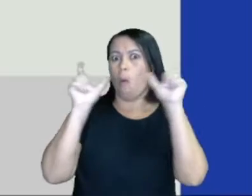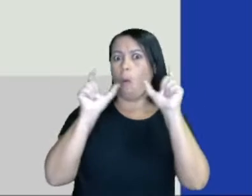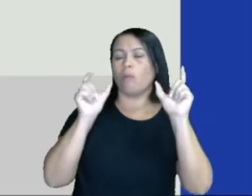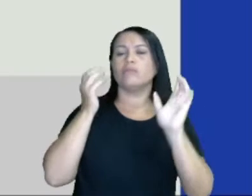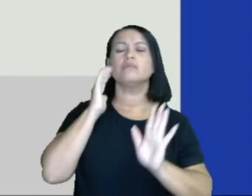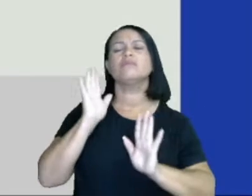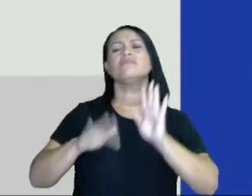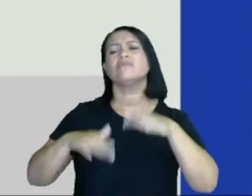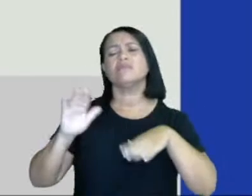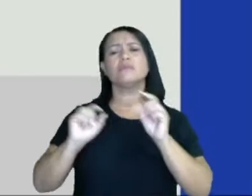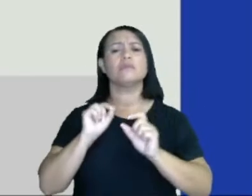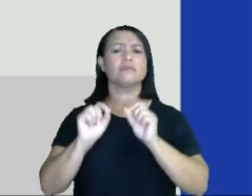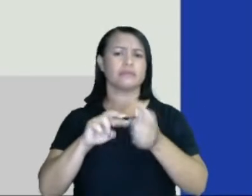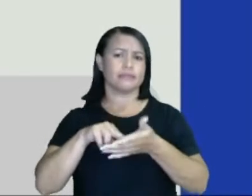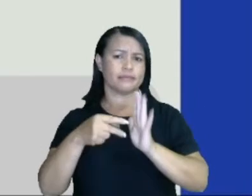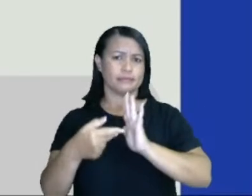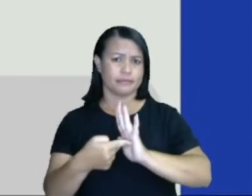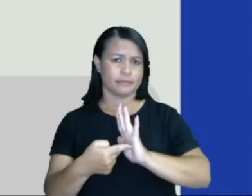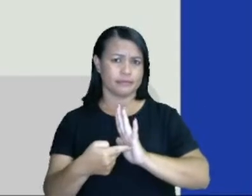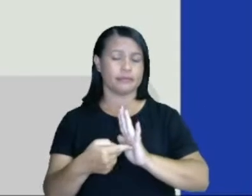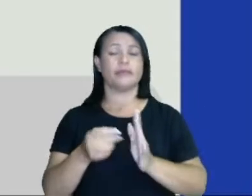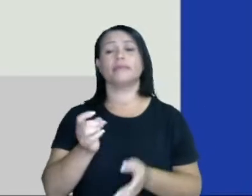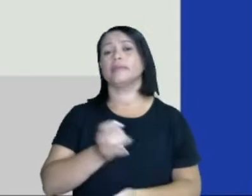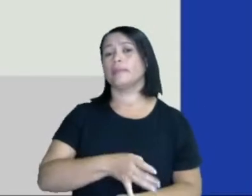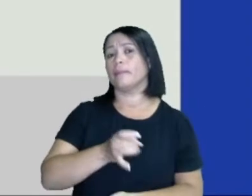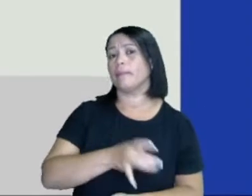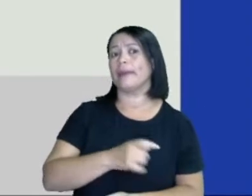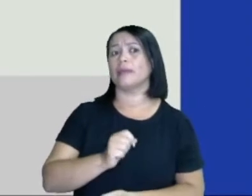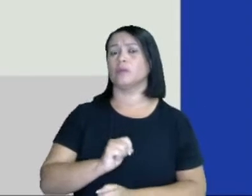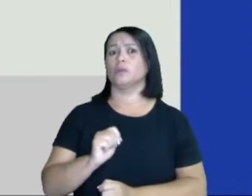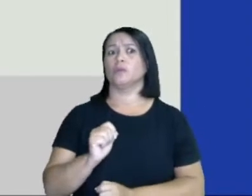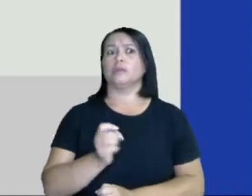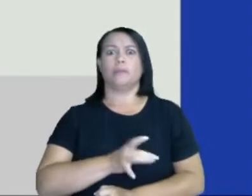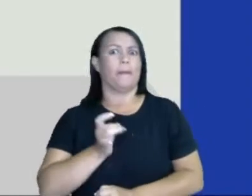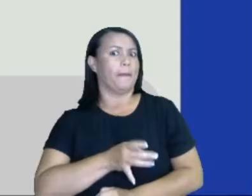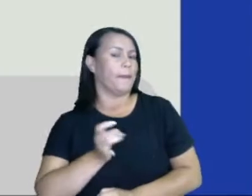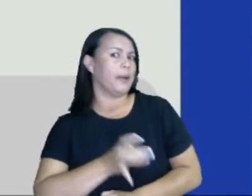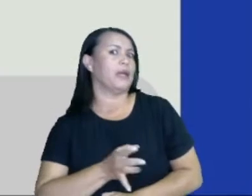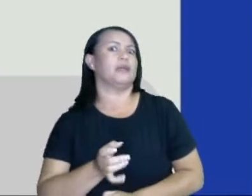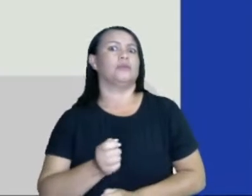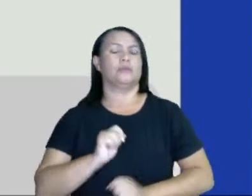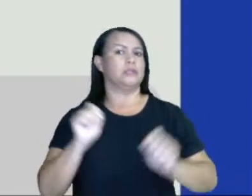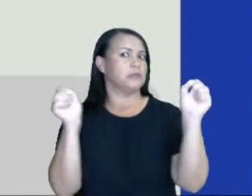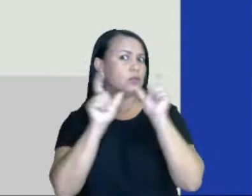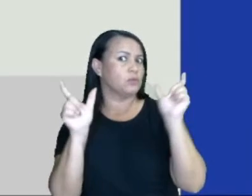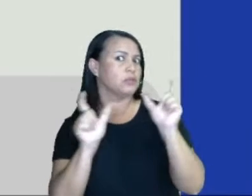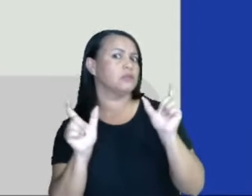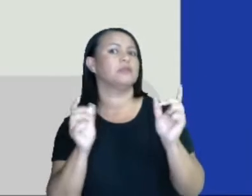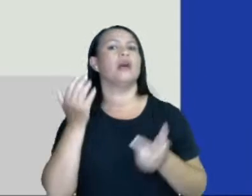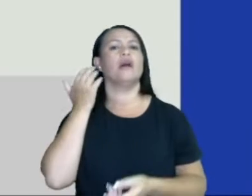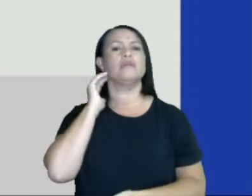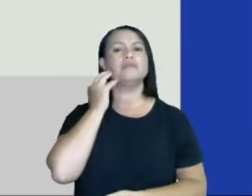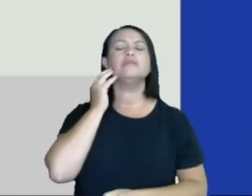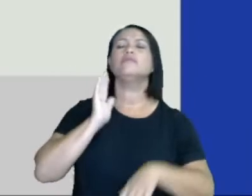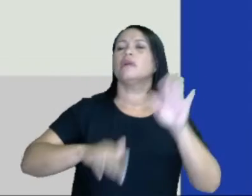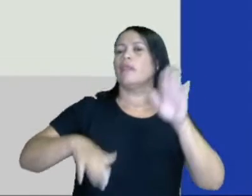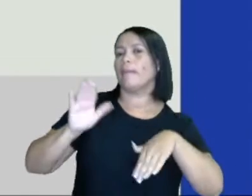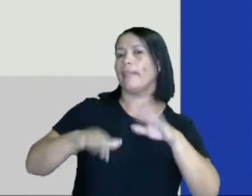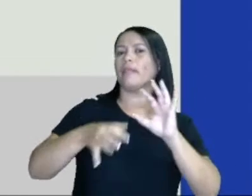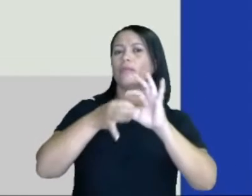aterroriza, né? Que aí a gente tem me dá medo, me dá pânico, eu fico assustado, eu fico